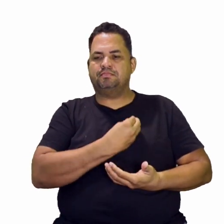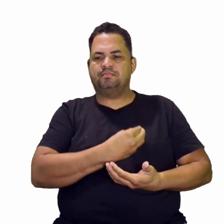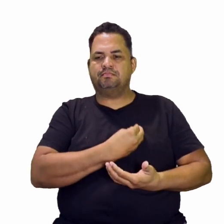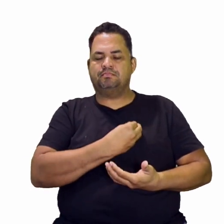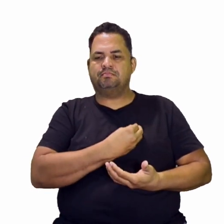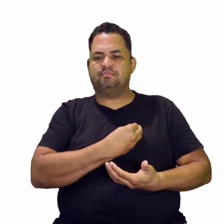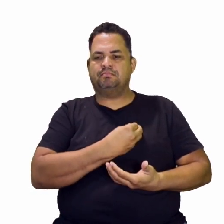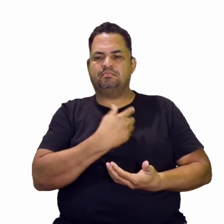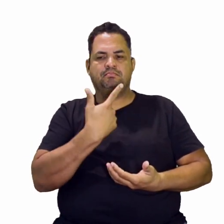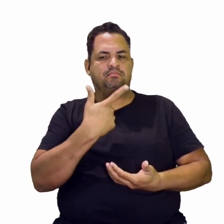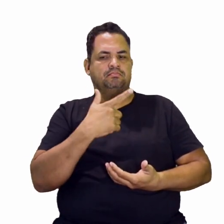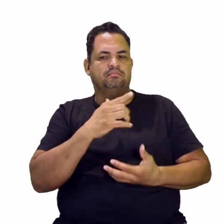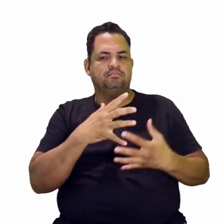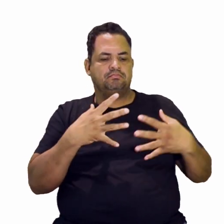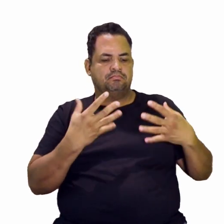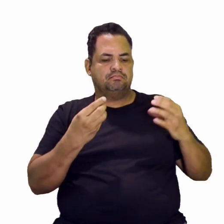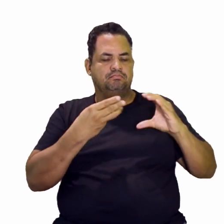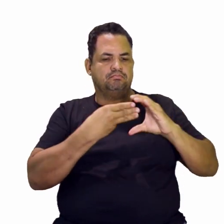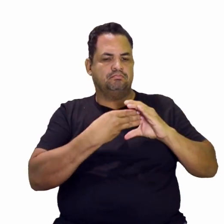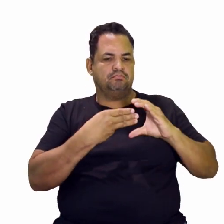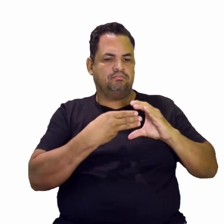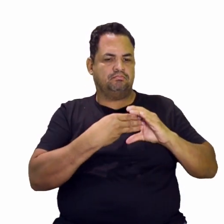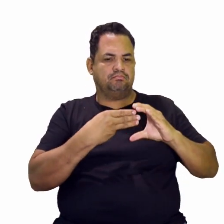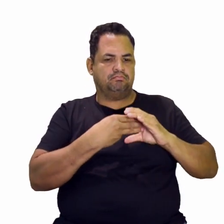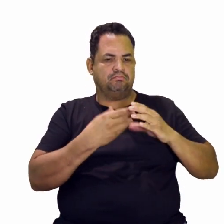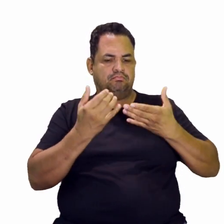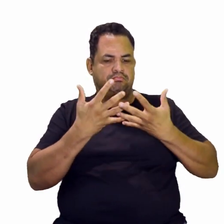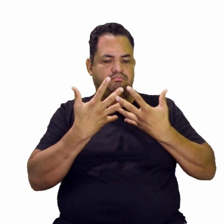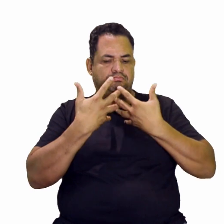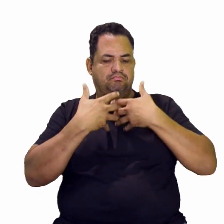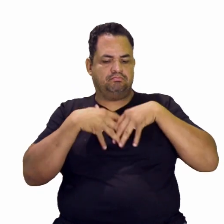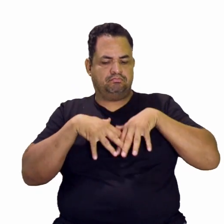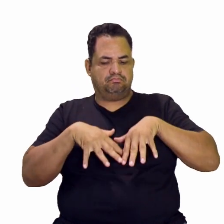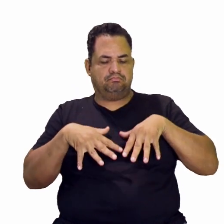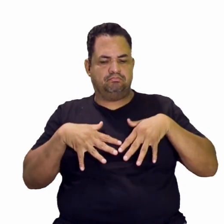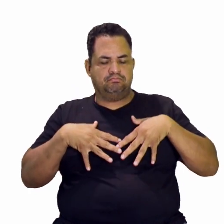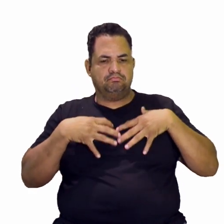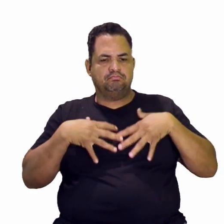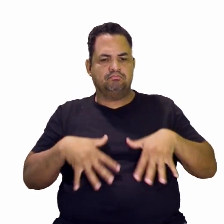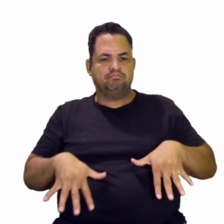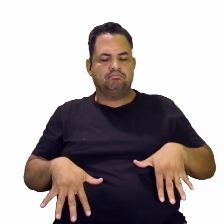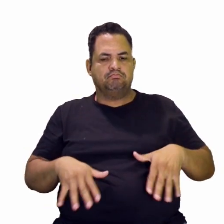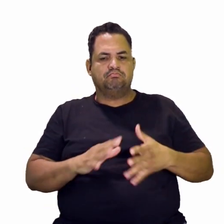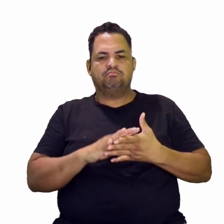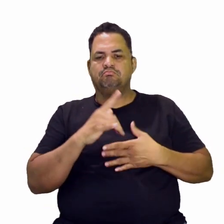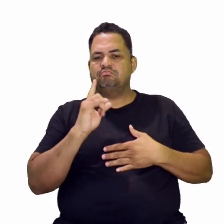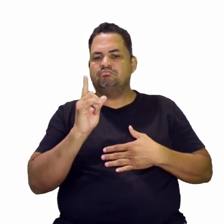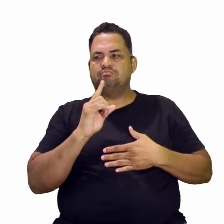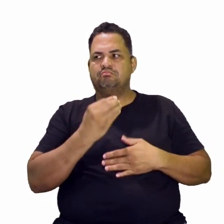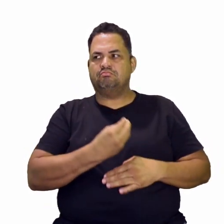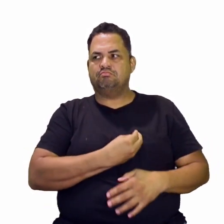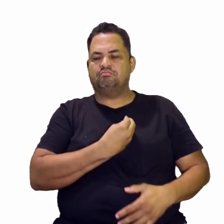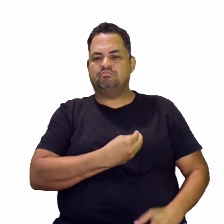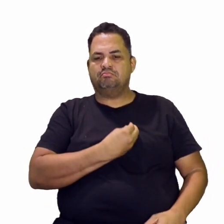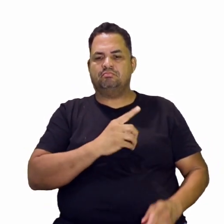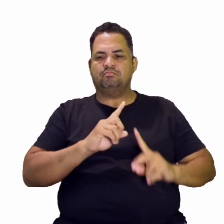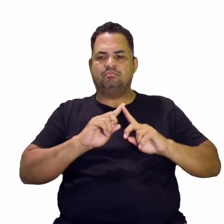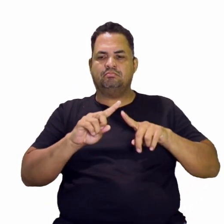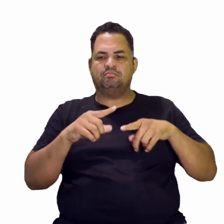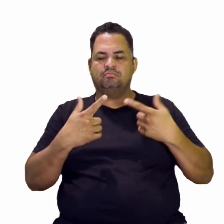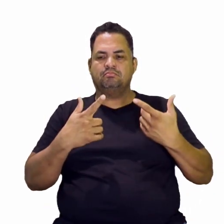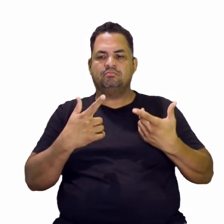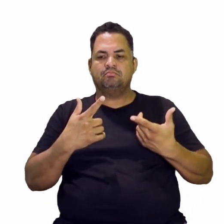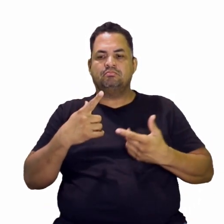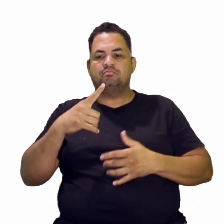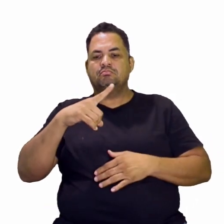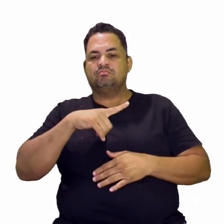Então, não tem uma unidade onde essa via metabólica seja realizada, ou seja, a célula. Então, não é um ser vivo. Mas